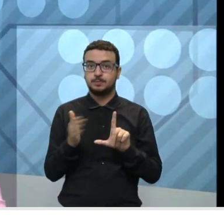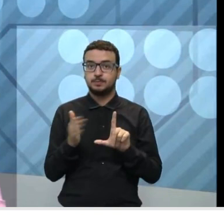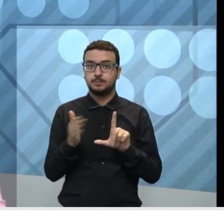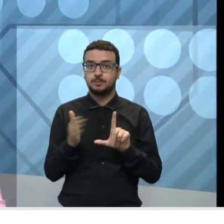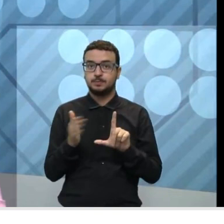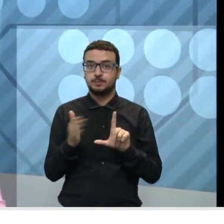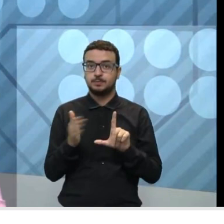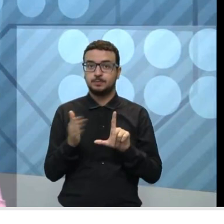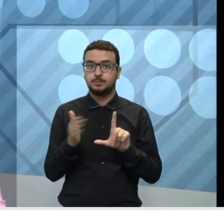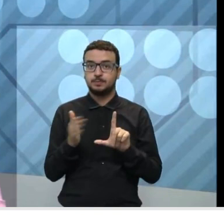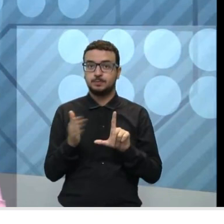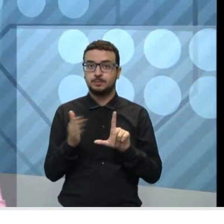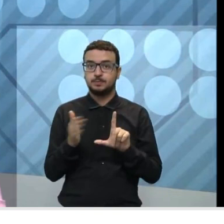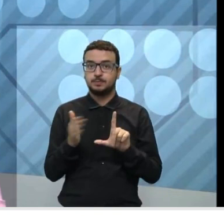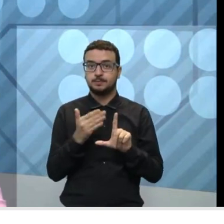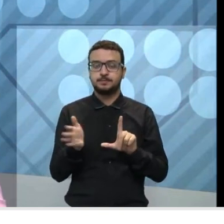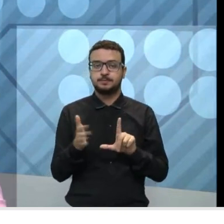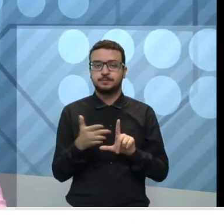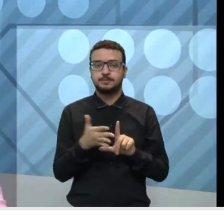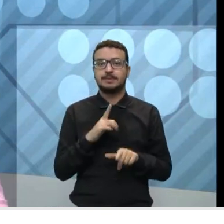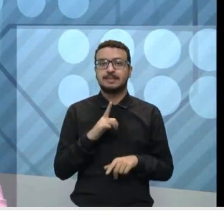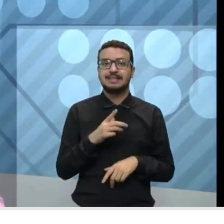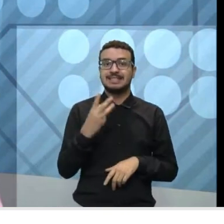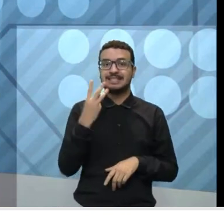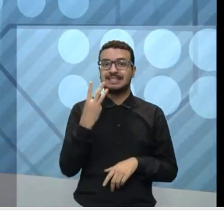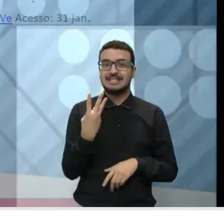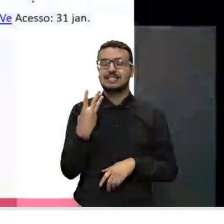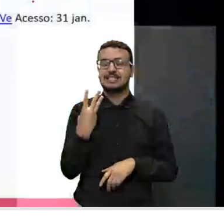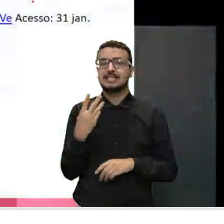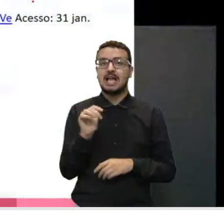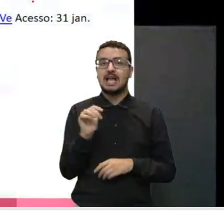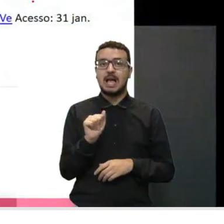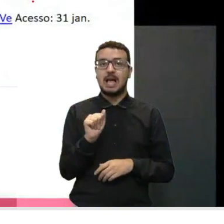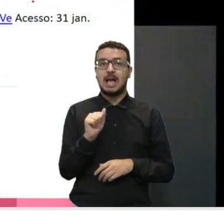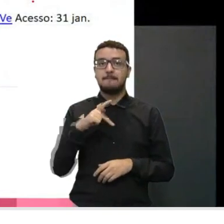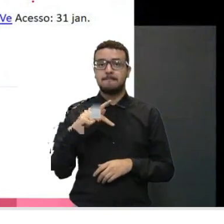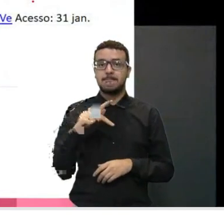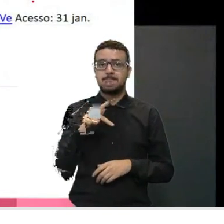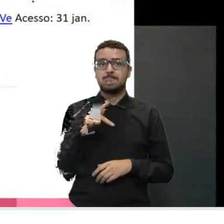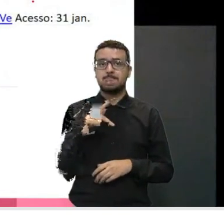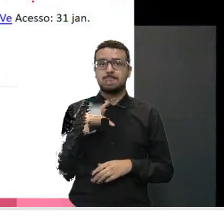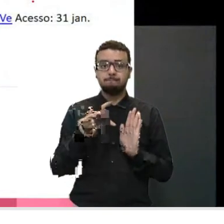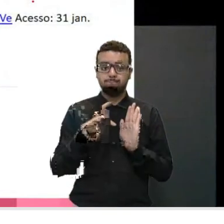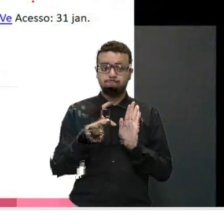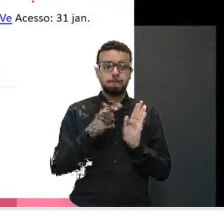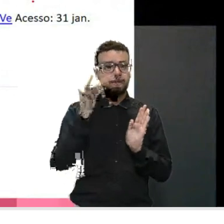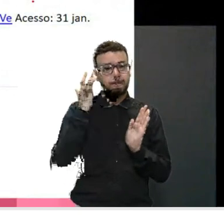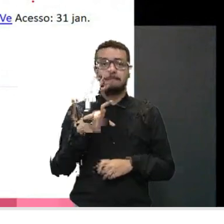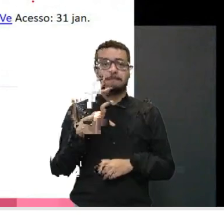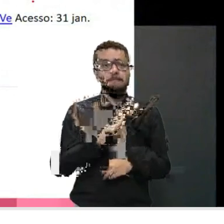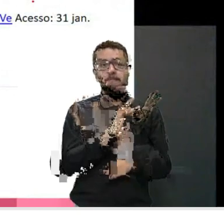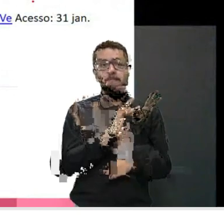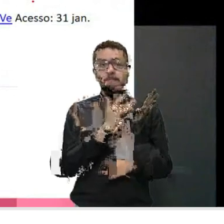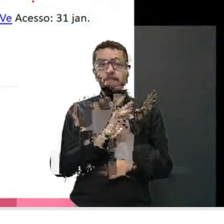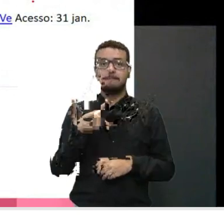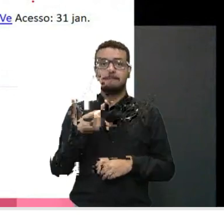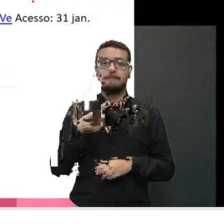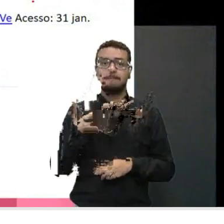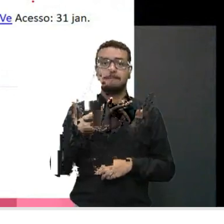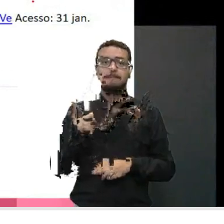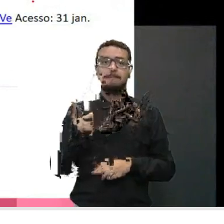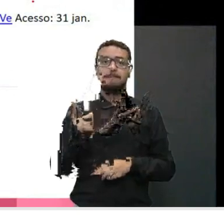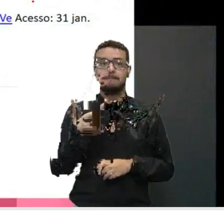baixar no seu celular, que esses aplicativos, eles são da seguinte maneira. Você vai fazer a busca por campo